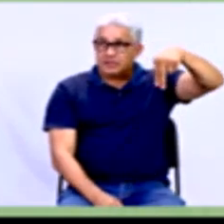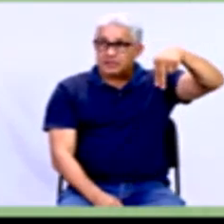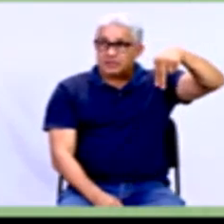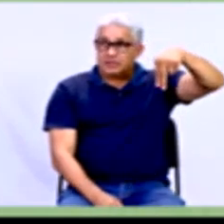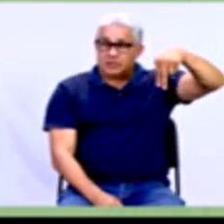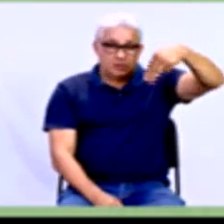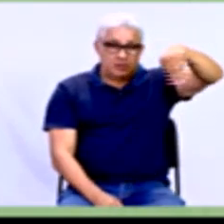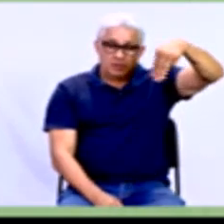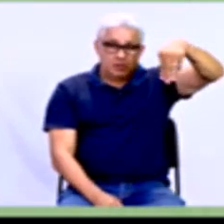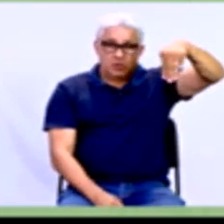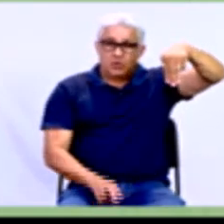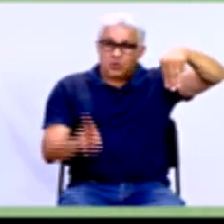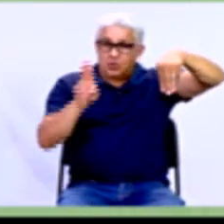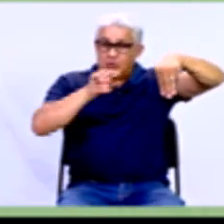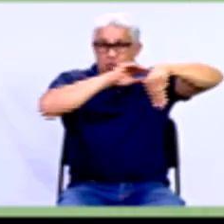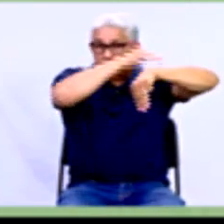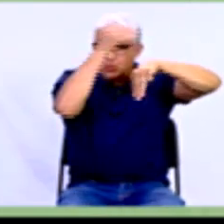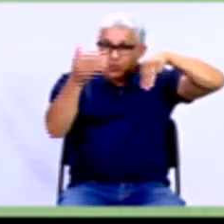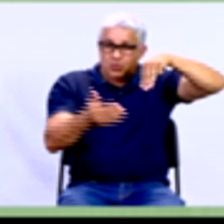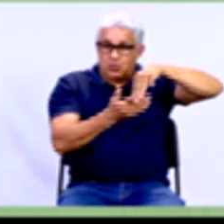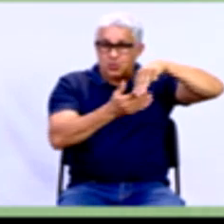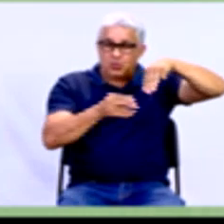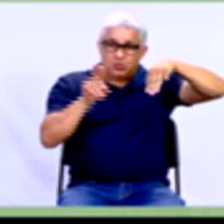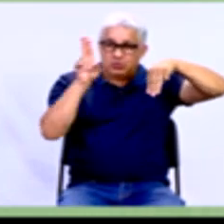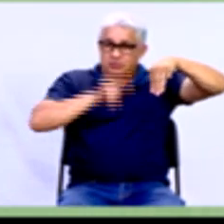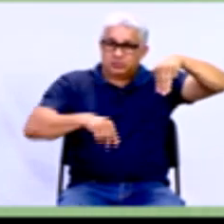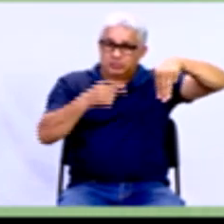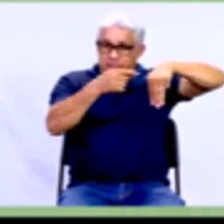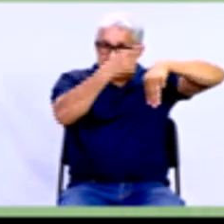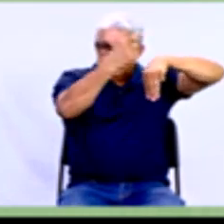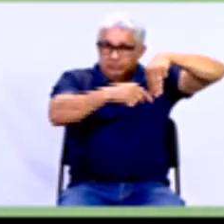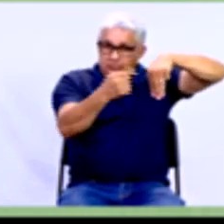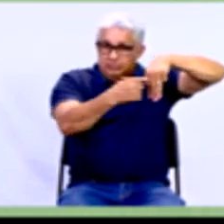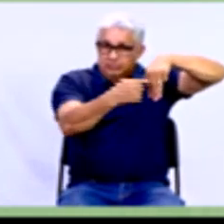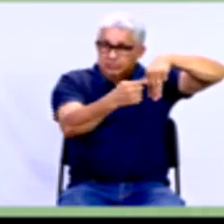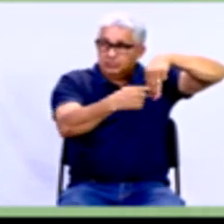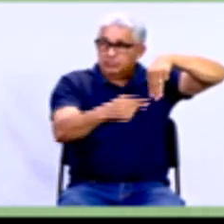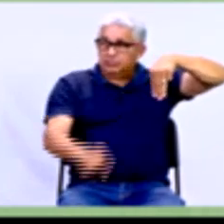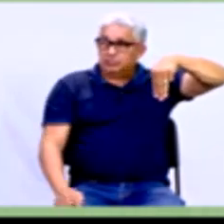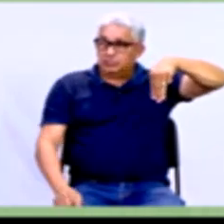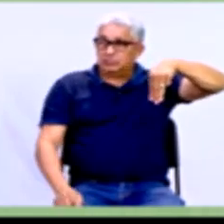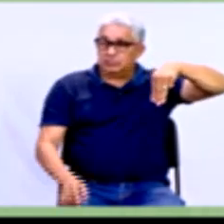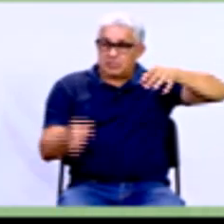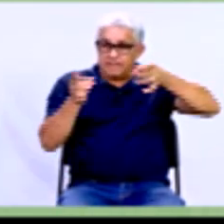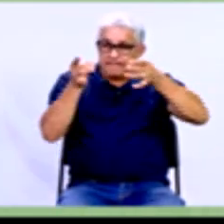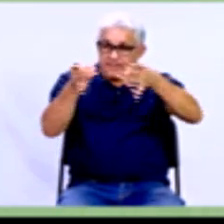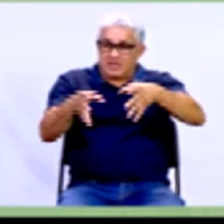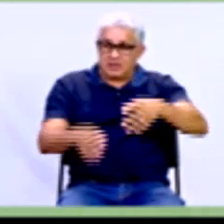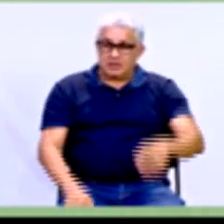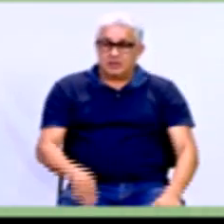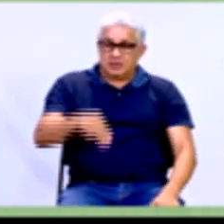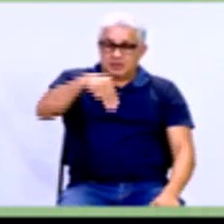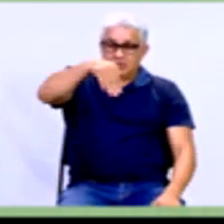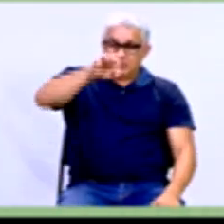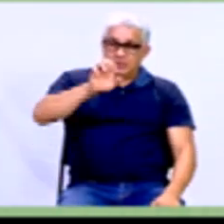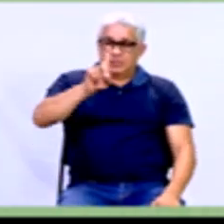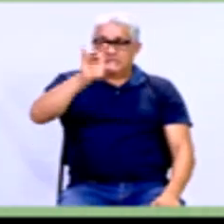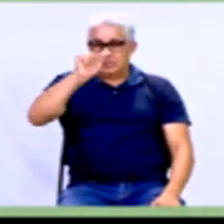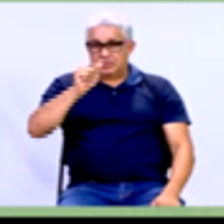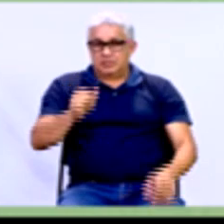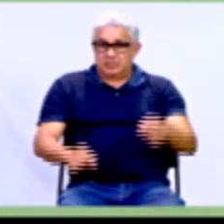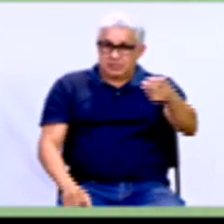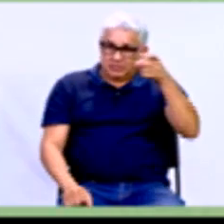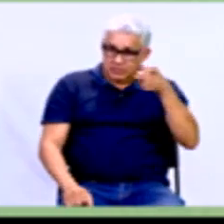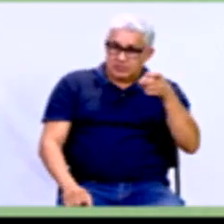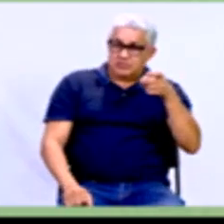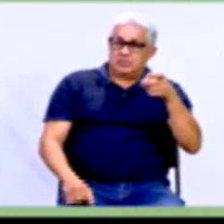nessa fórmula. A gente sobrou aqui, no caso, a média de x e a média de y para a gente usar. A